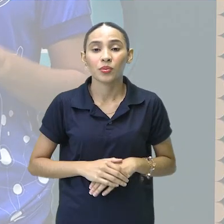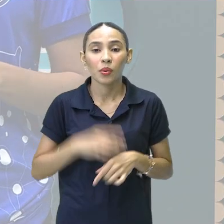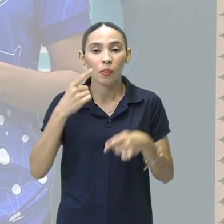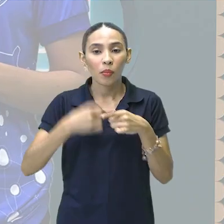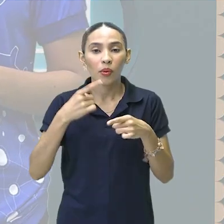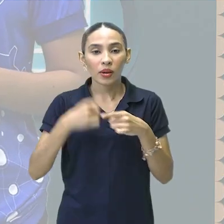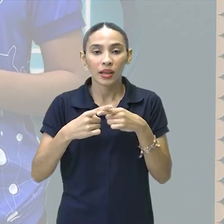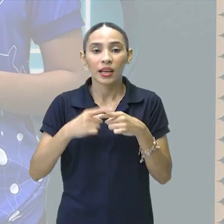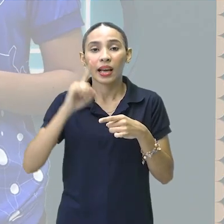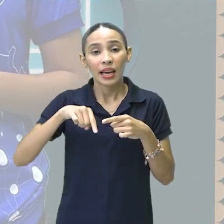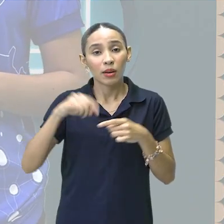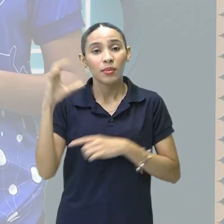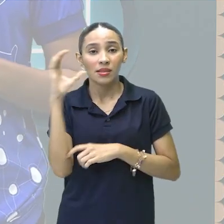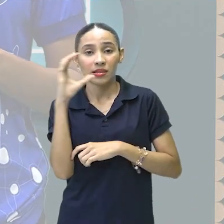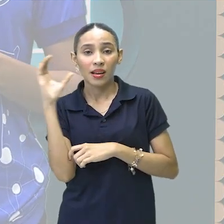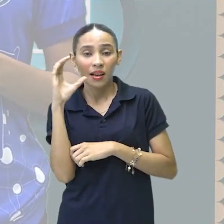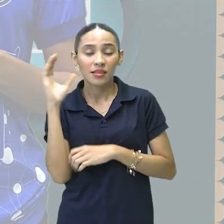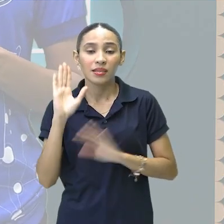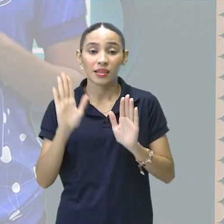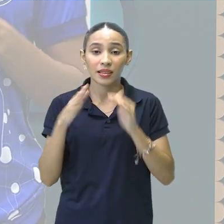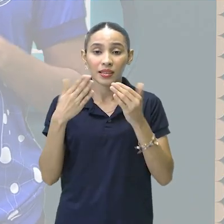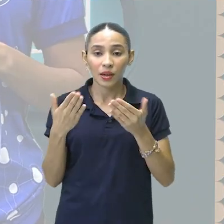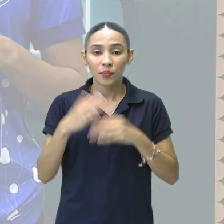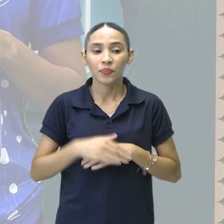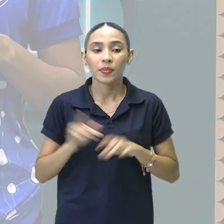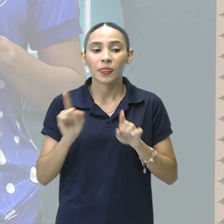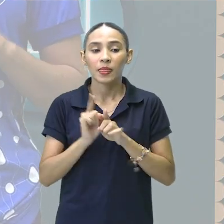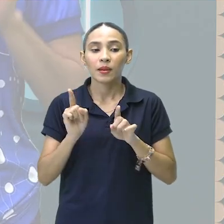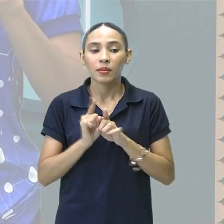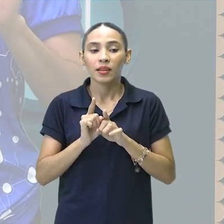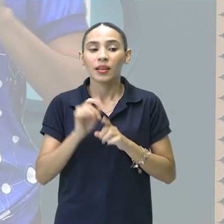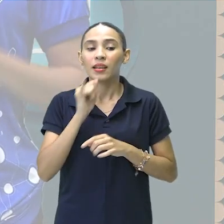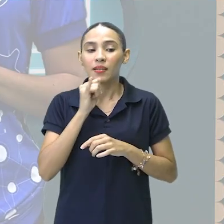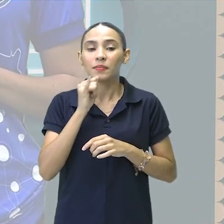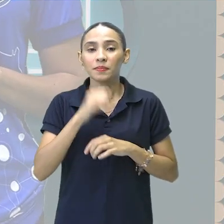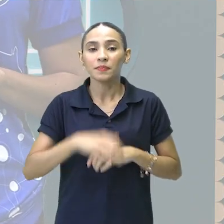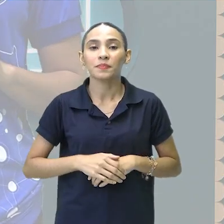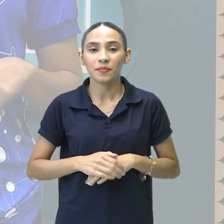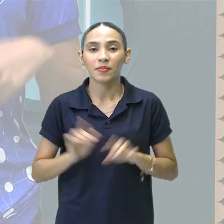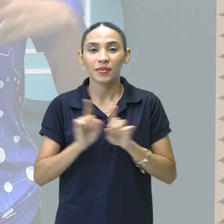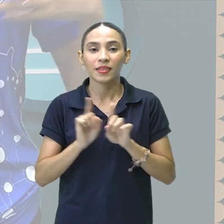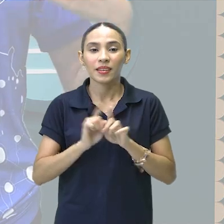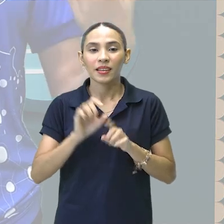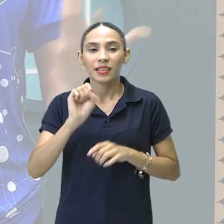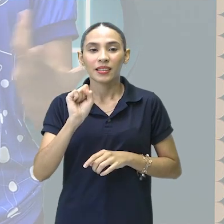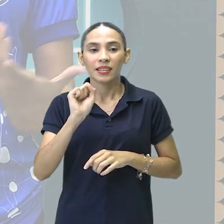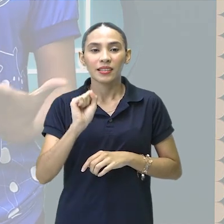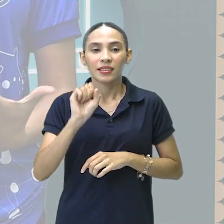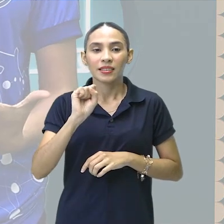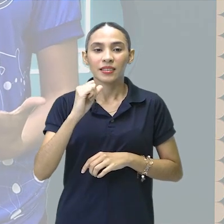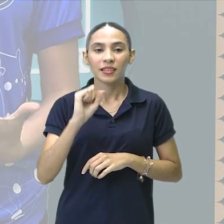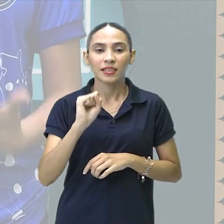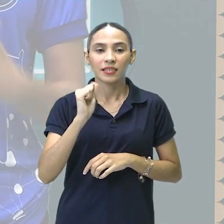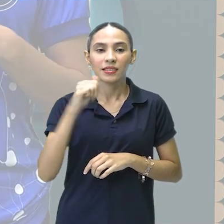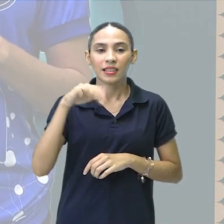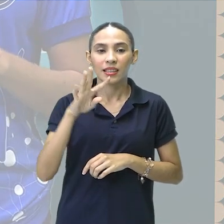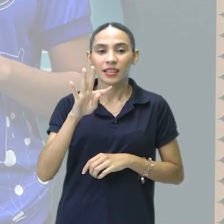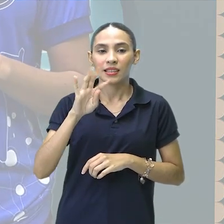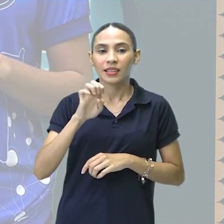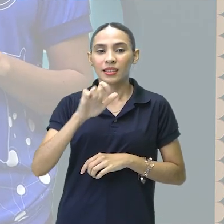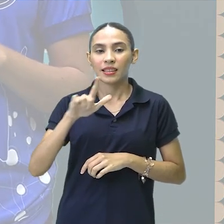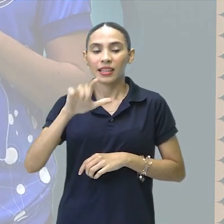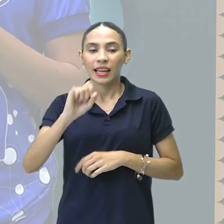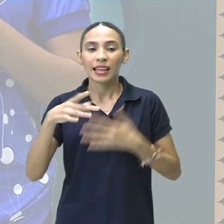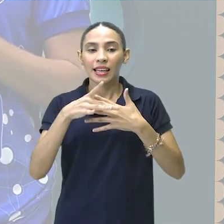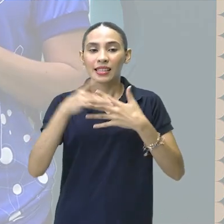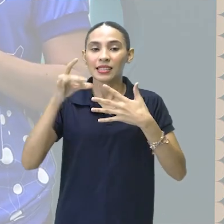ela é vista como uma ciência. Então, vamos trazer Santa Ela, que vai abordar para a gente que a